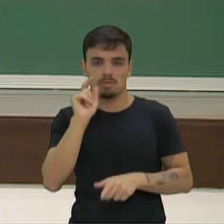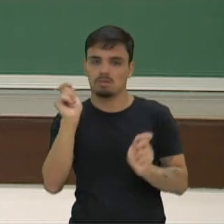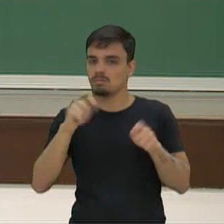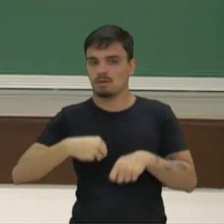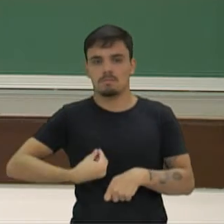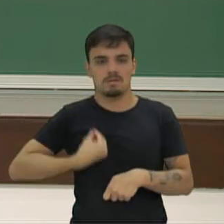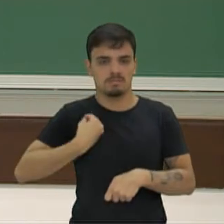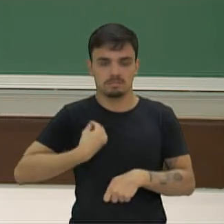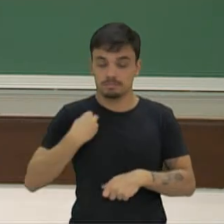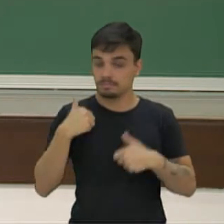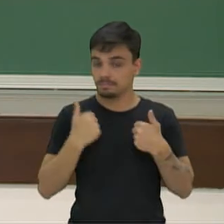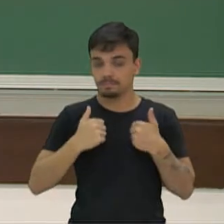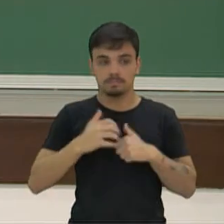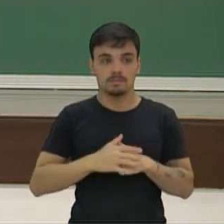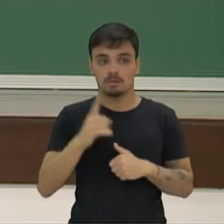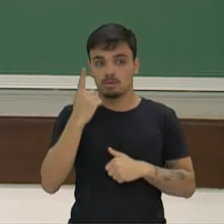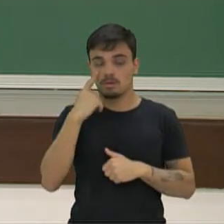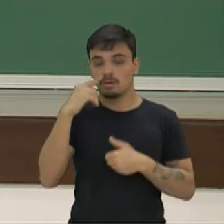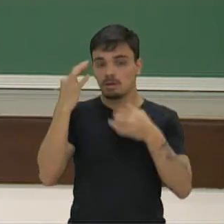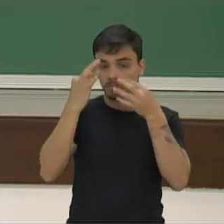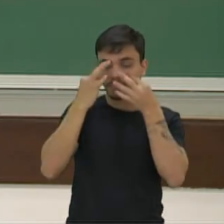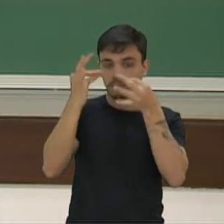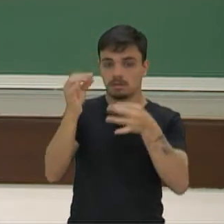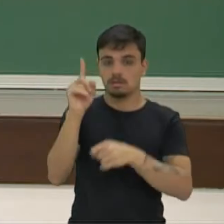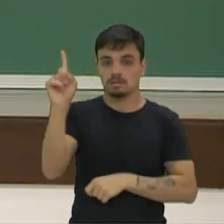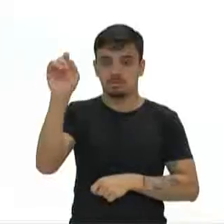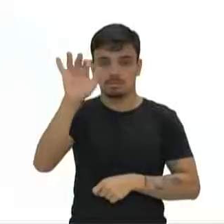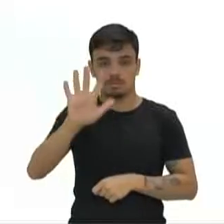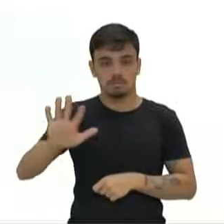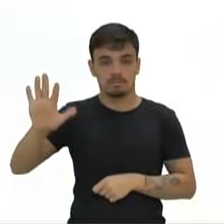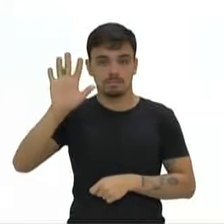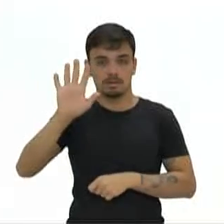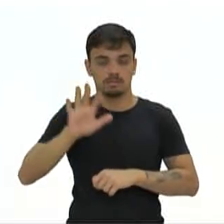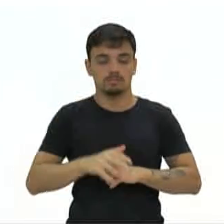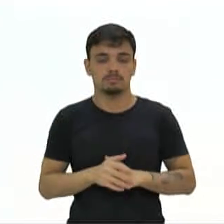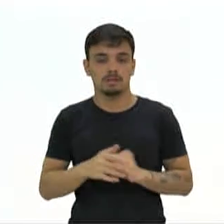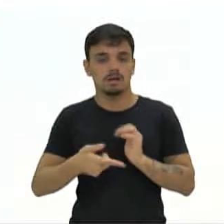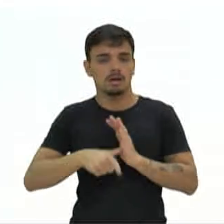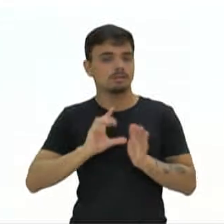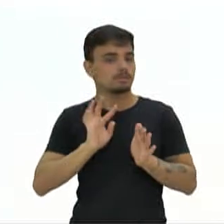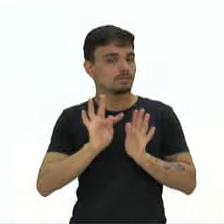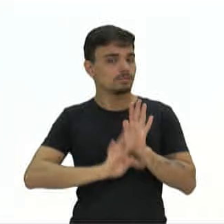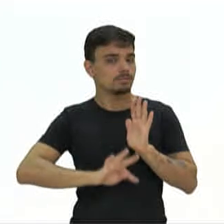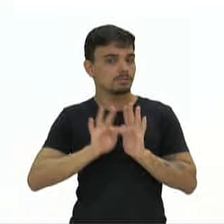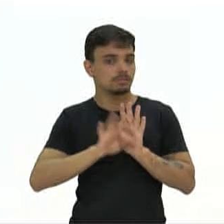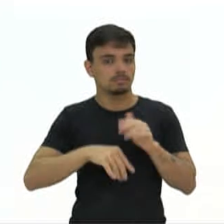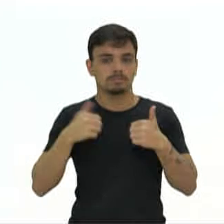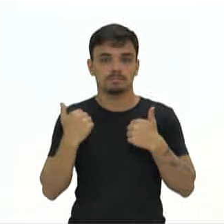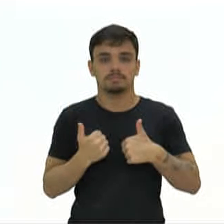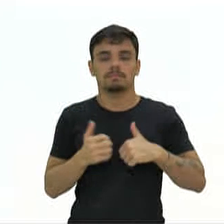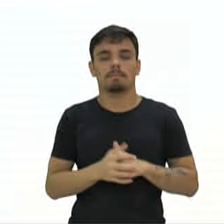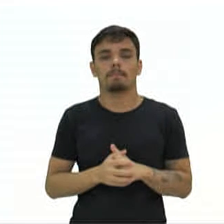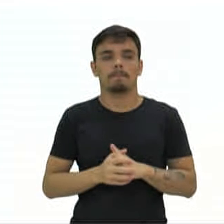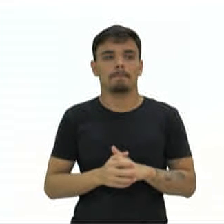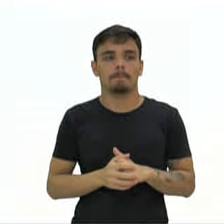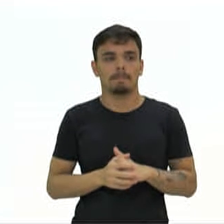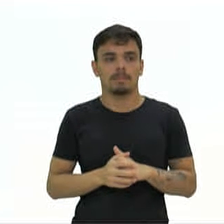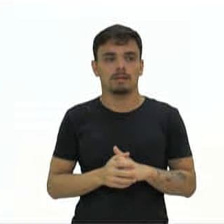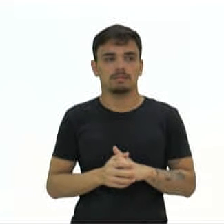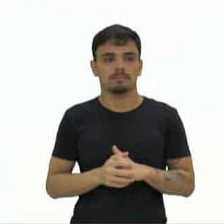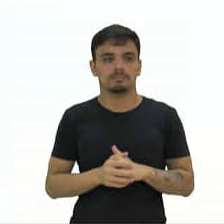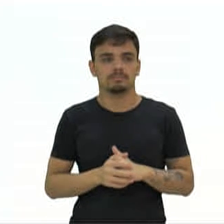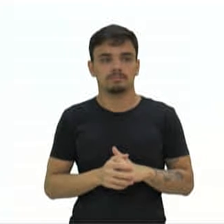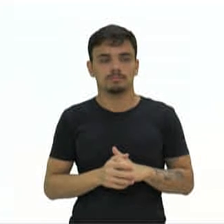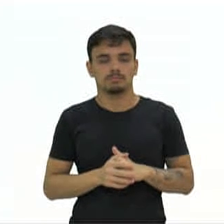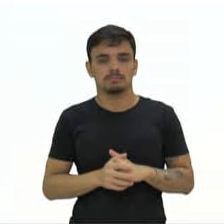quero que você preste atenção nesta imagem, antes do texto, certo? Revanche das águas.